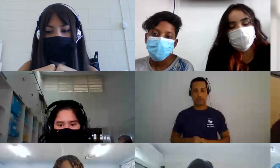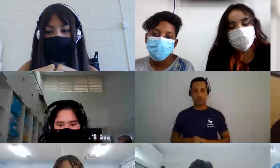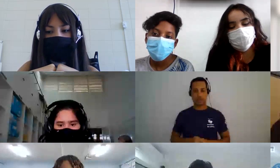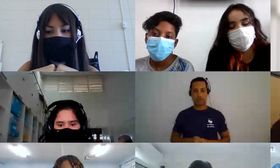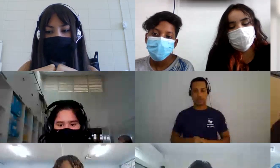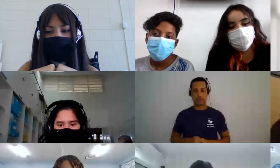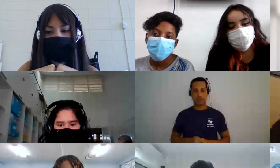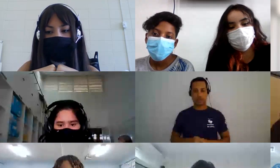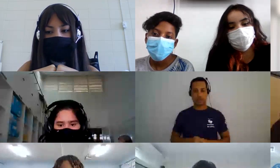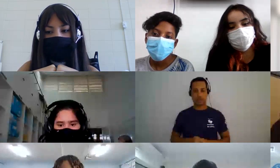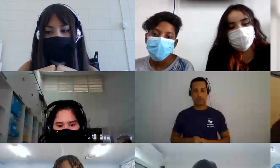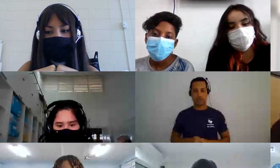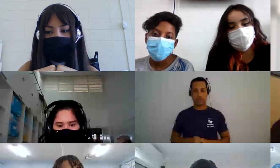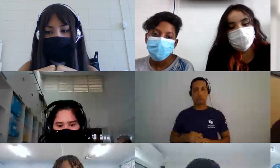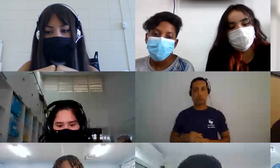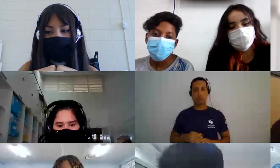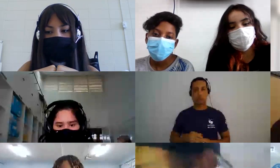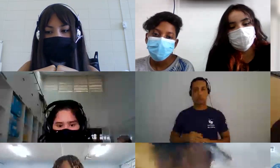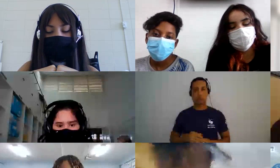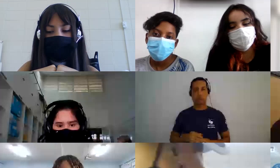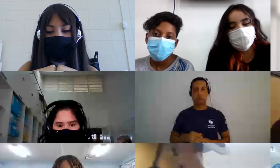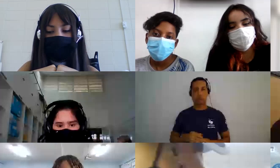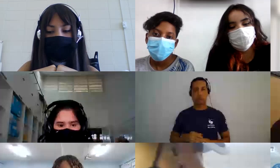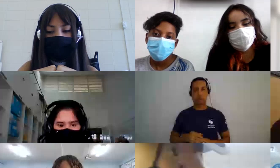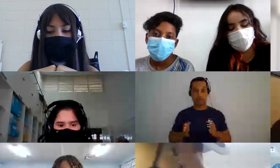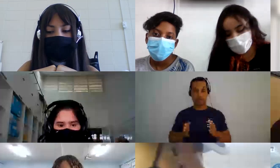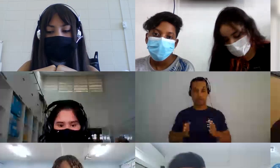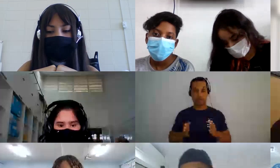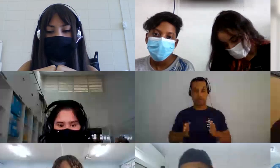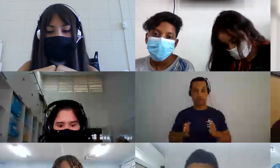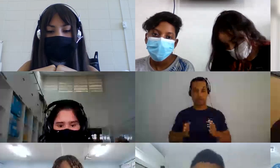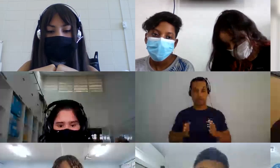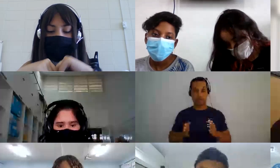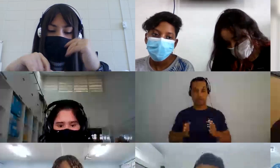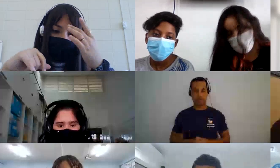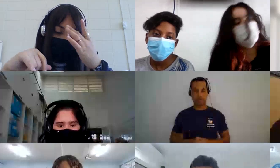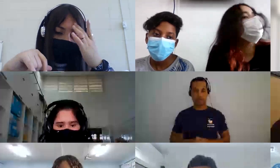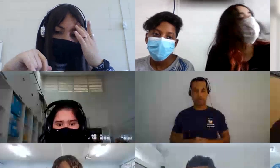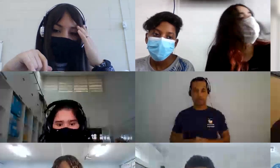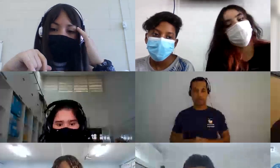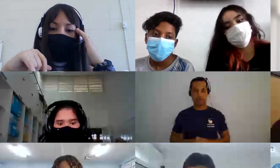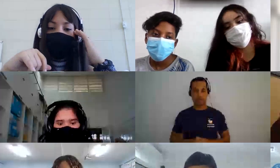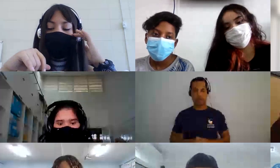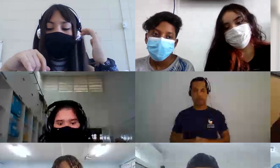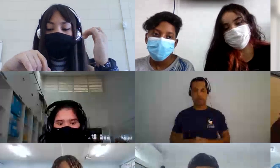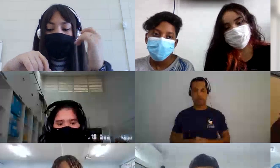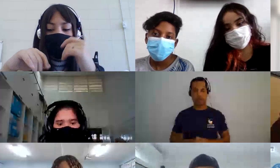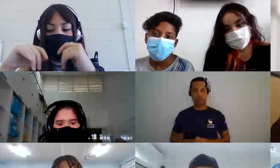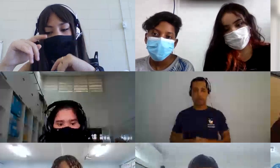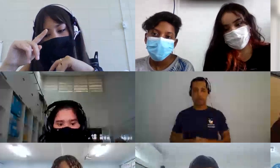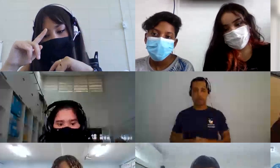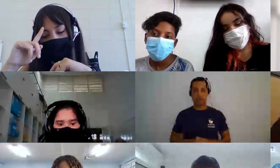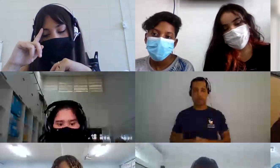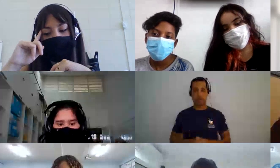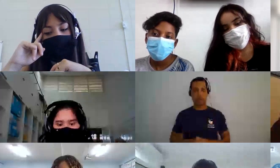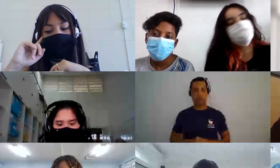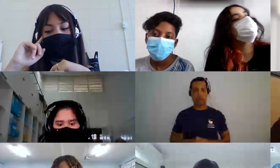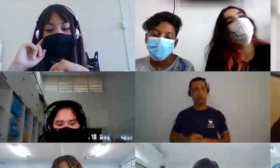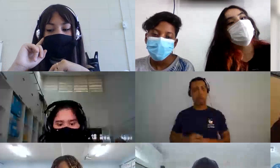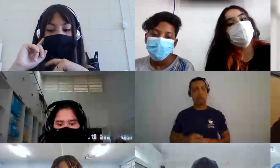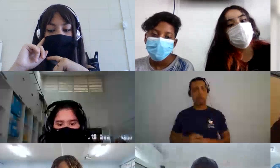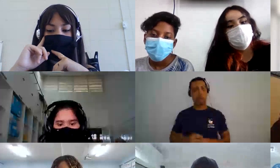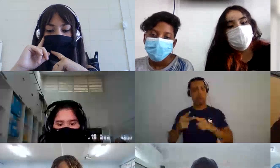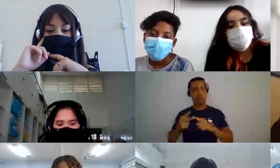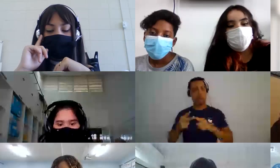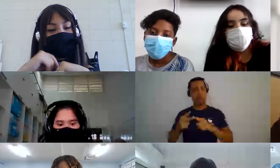têm uma duração de 3-4 anos, no máximo, até o teu corpo virar um corpo adulto. Eu vou falar mais duas coisinhas, depois eu vou abrir para